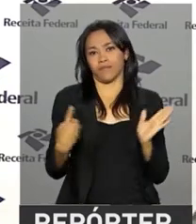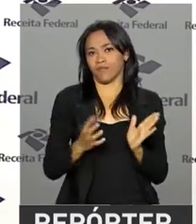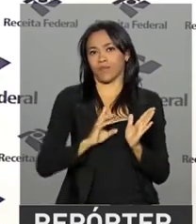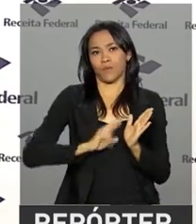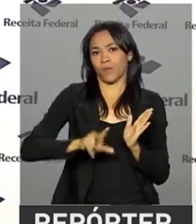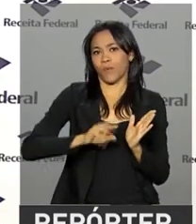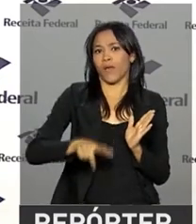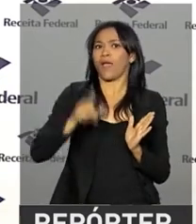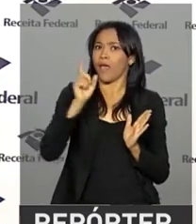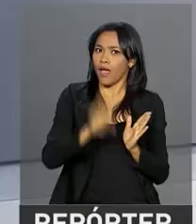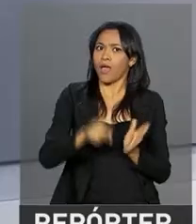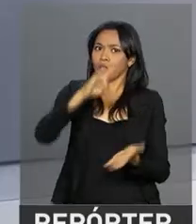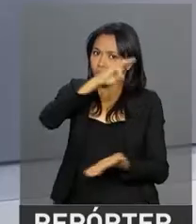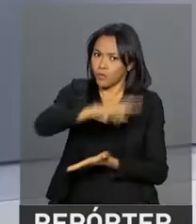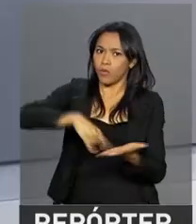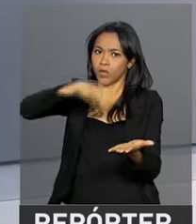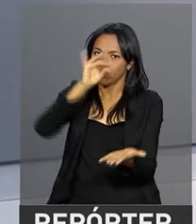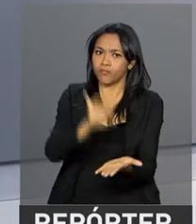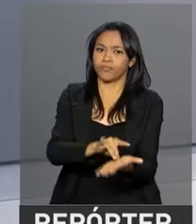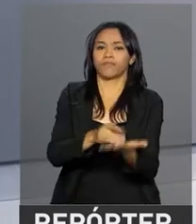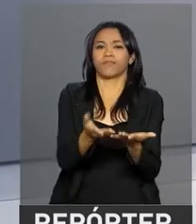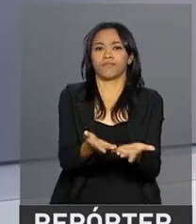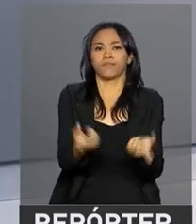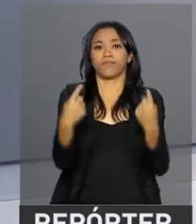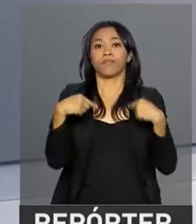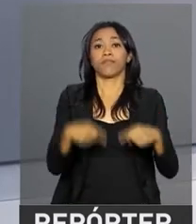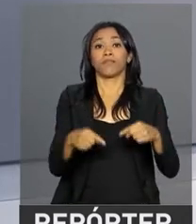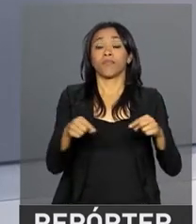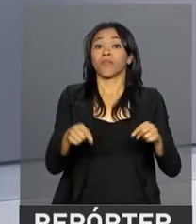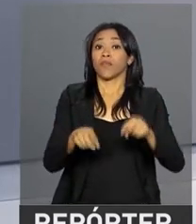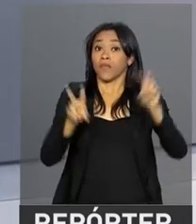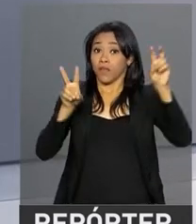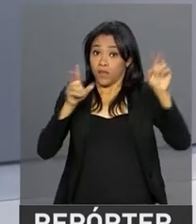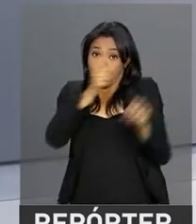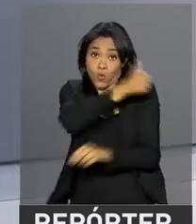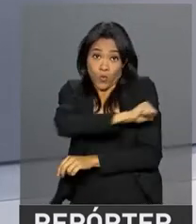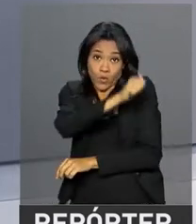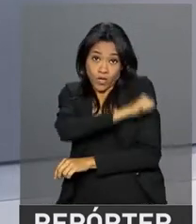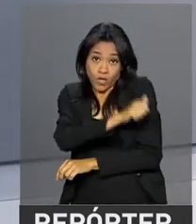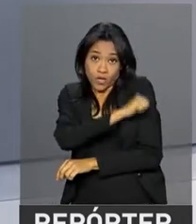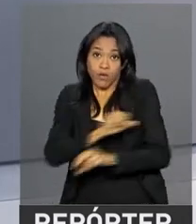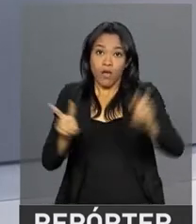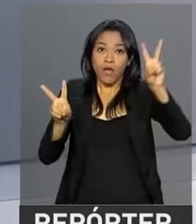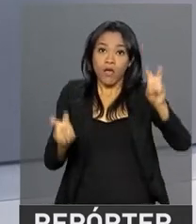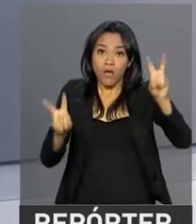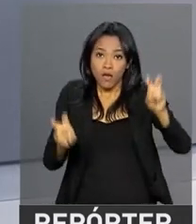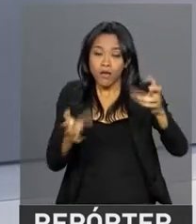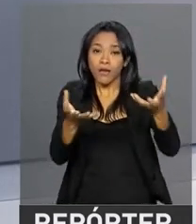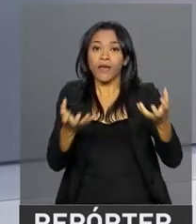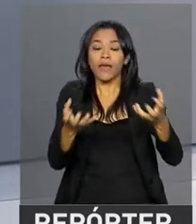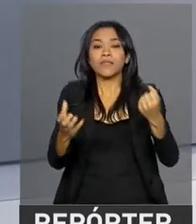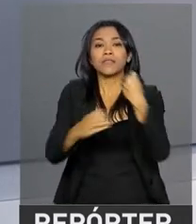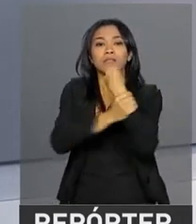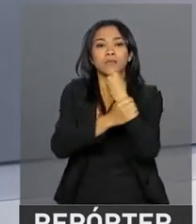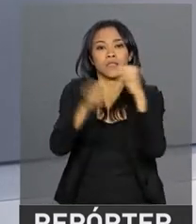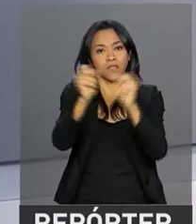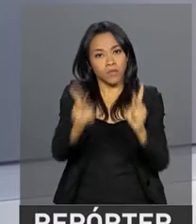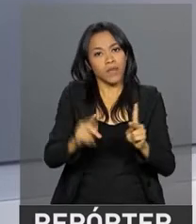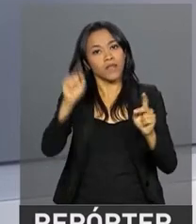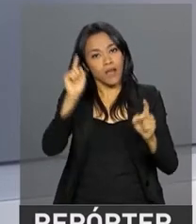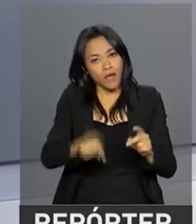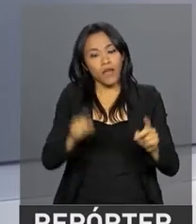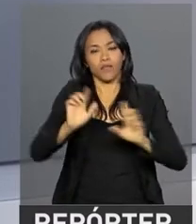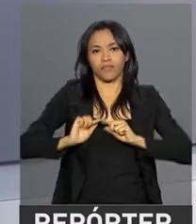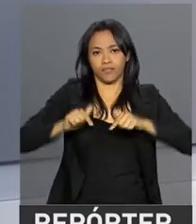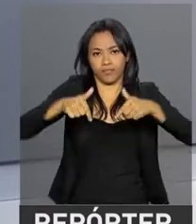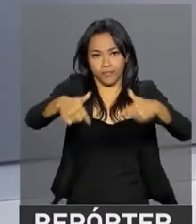escrituração digital o rio quer segurança e paz esse é o nome da operação desenvolvida no rio de janeiro que além